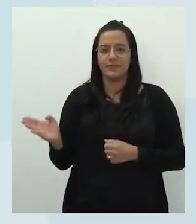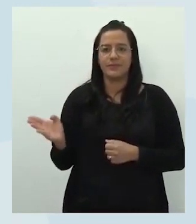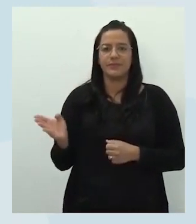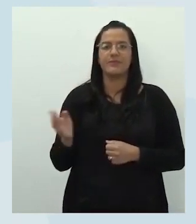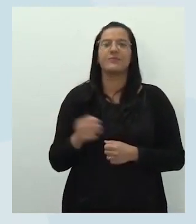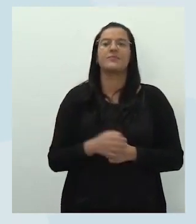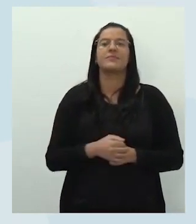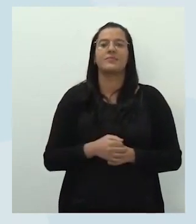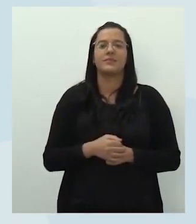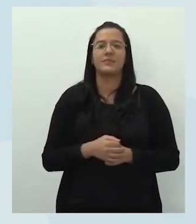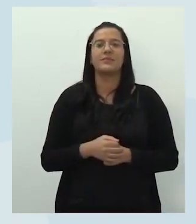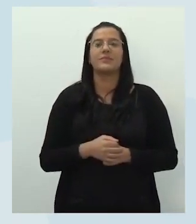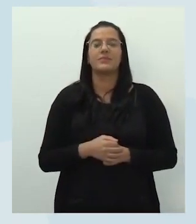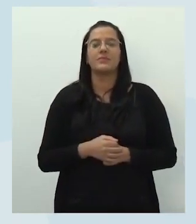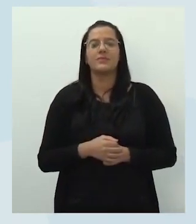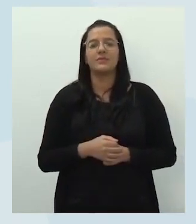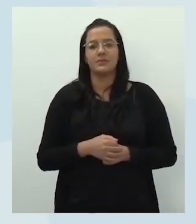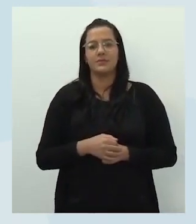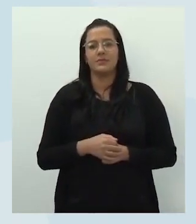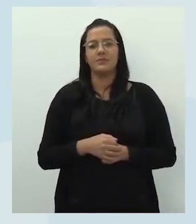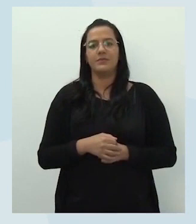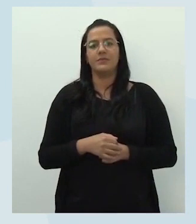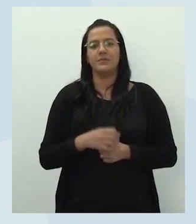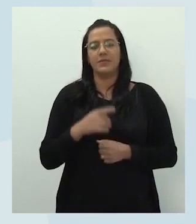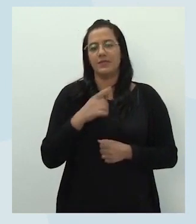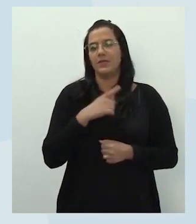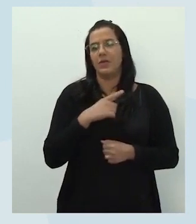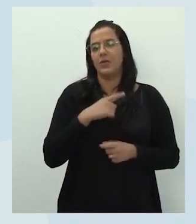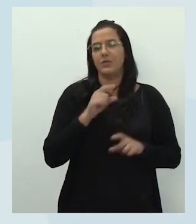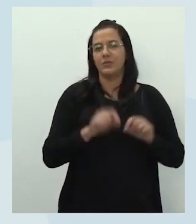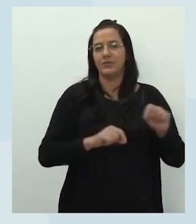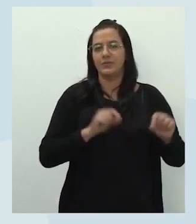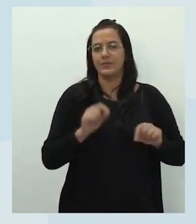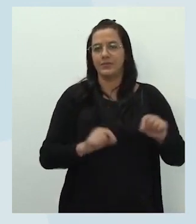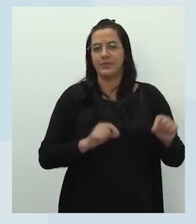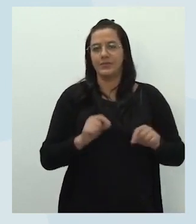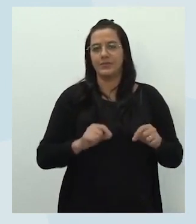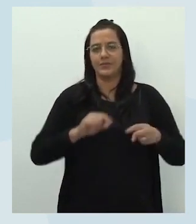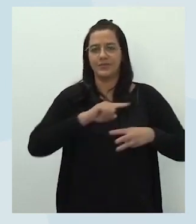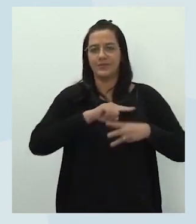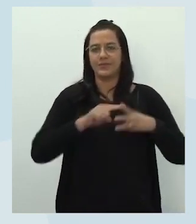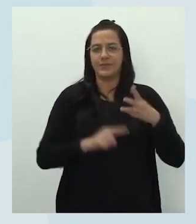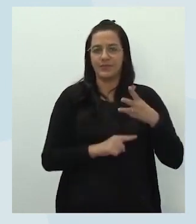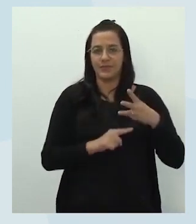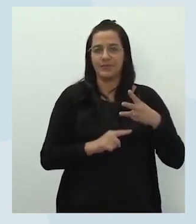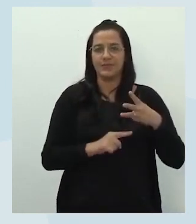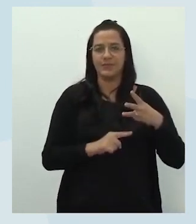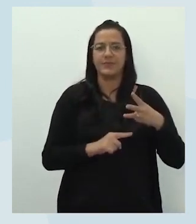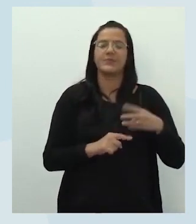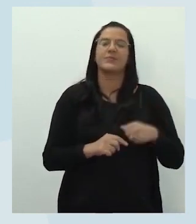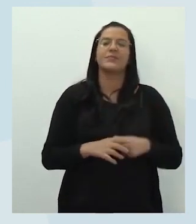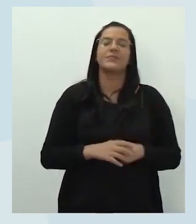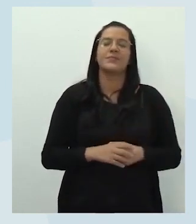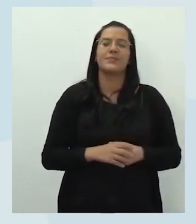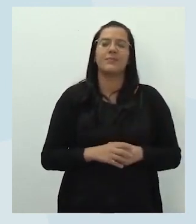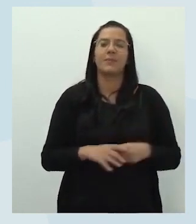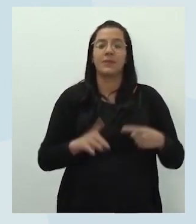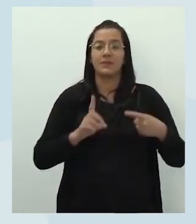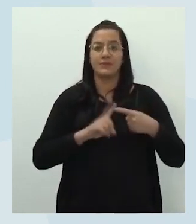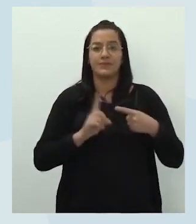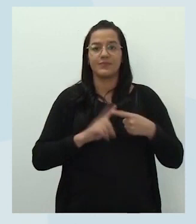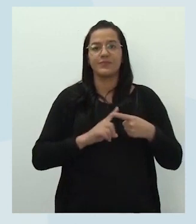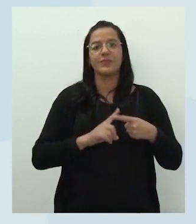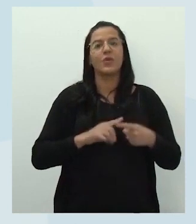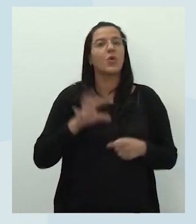Então, foi colocado como 3 fases, né? Se o som viaja